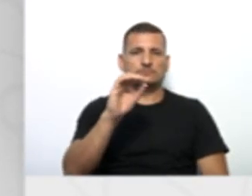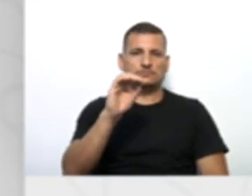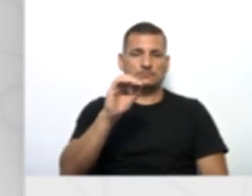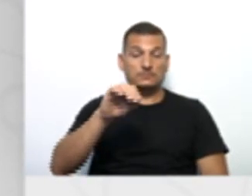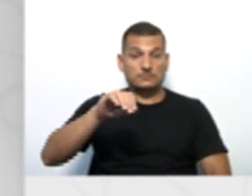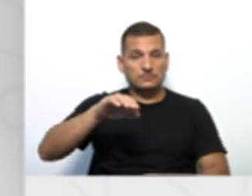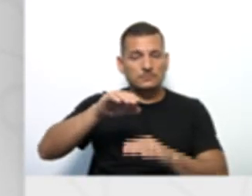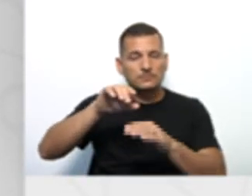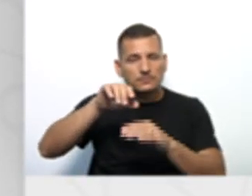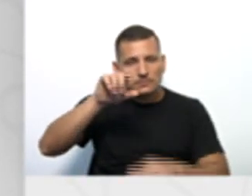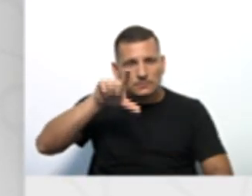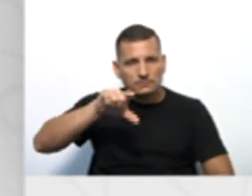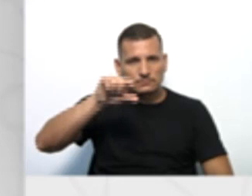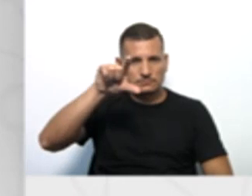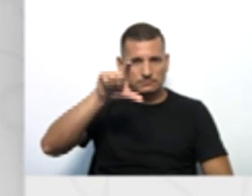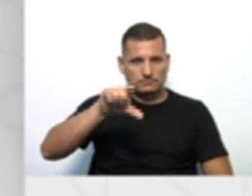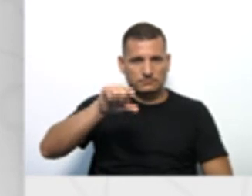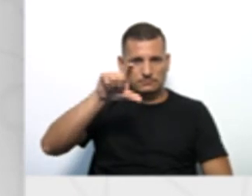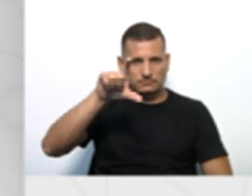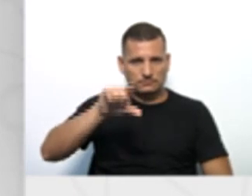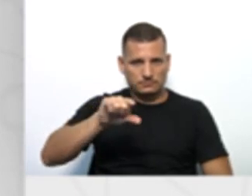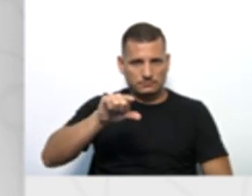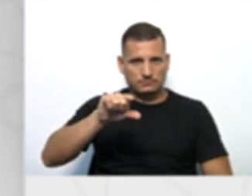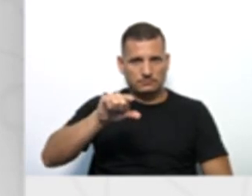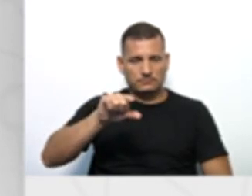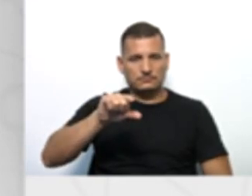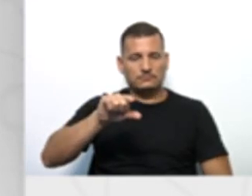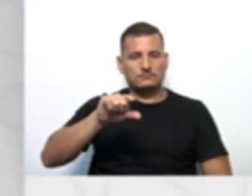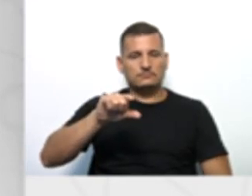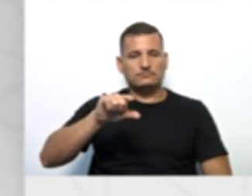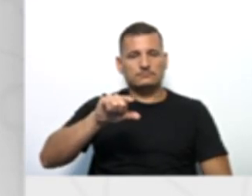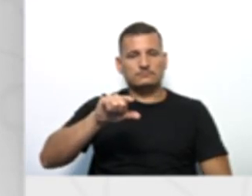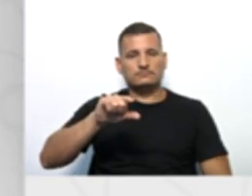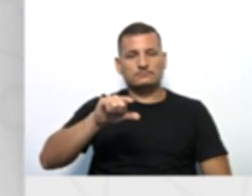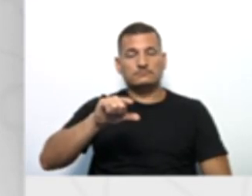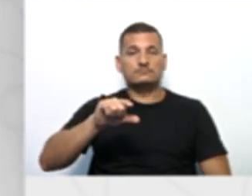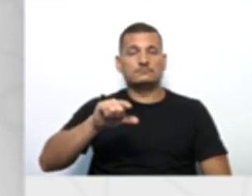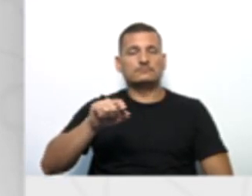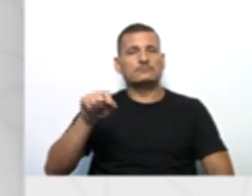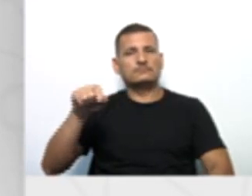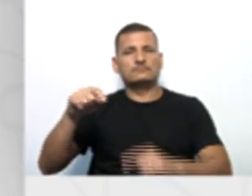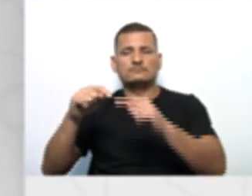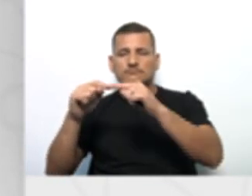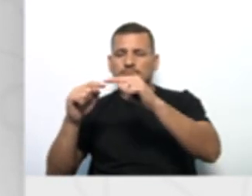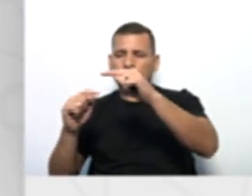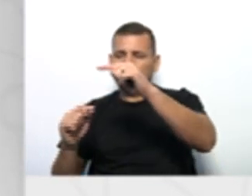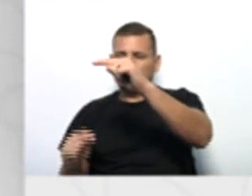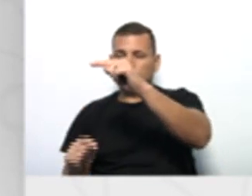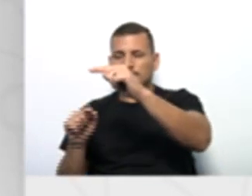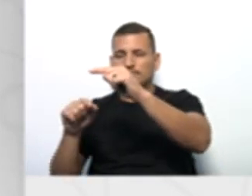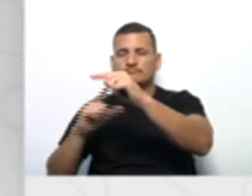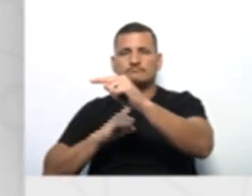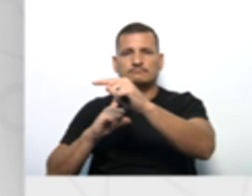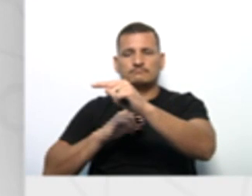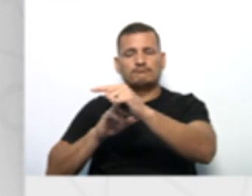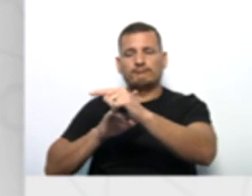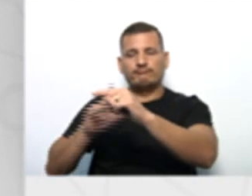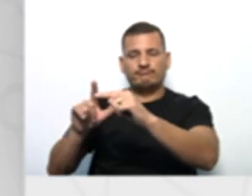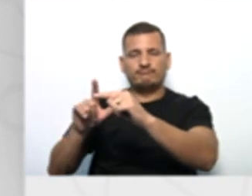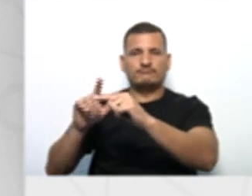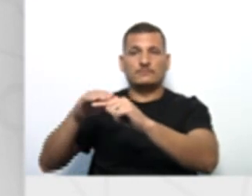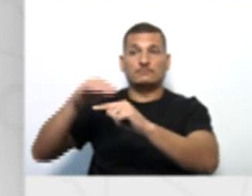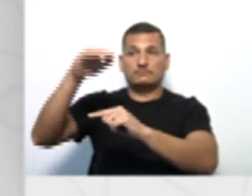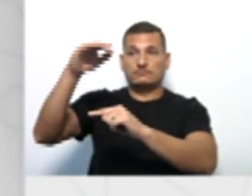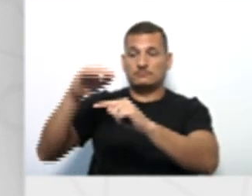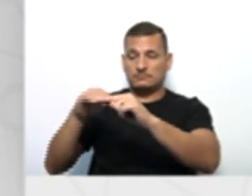por exemplo, né, para que aquela citação direta longa, ela se destaque, ela se diferencie, né, do restante do